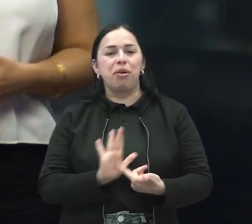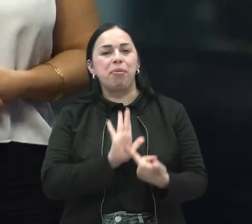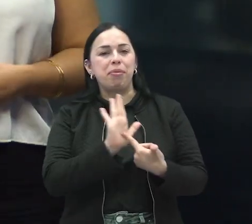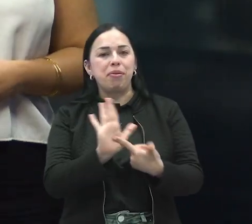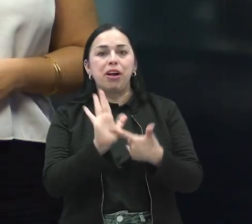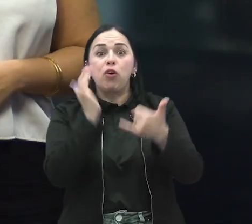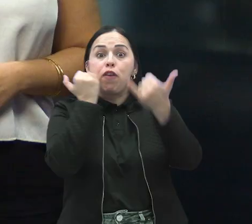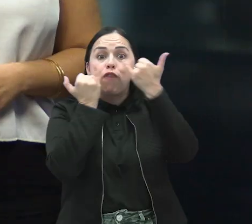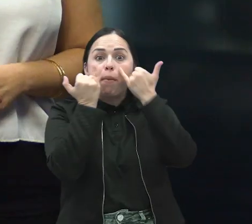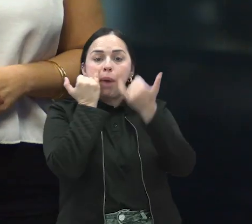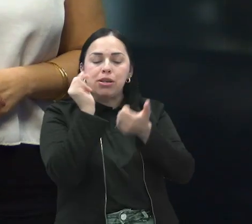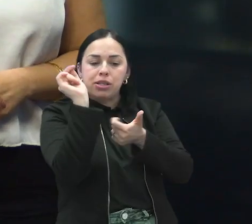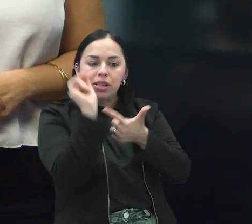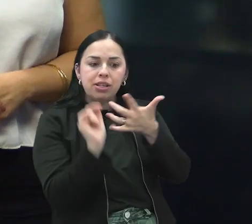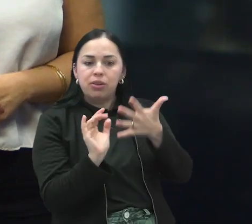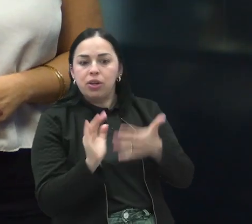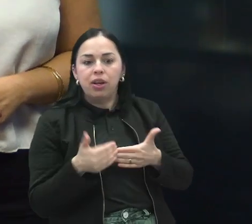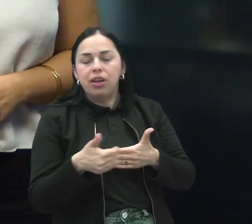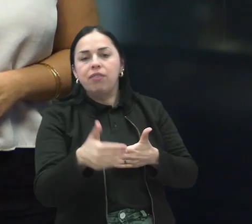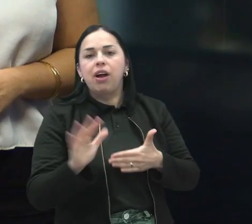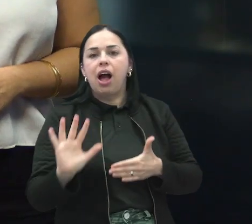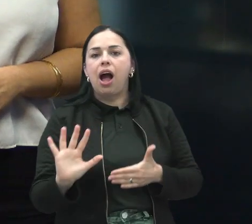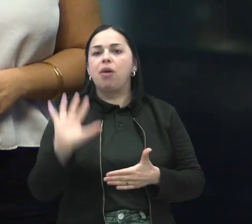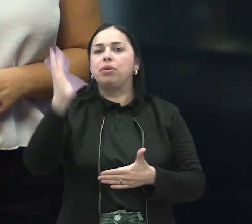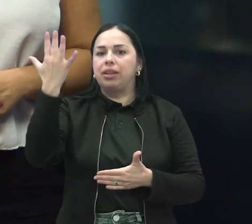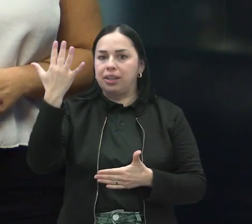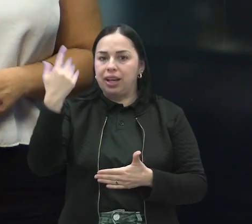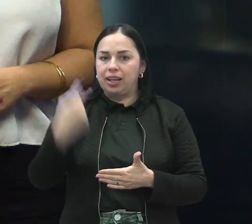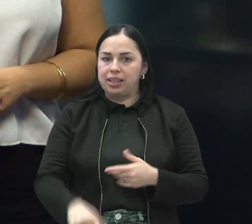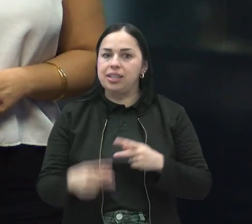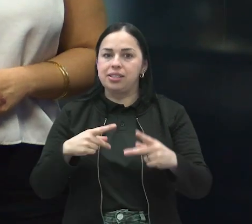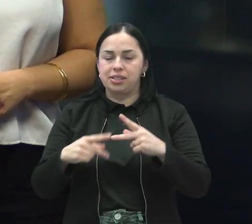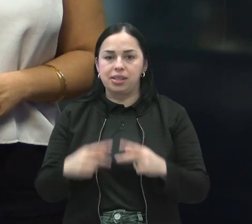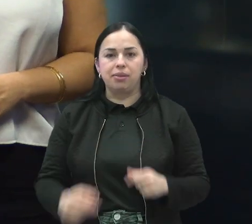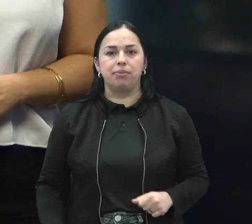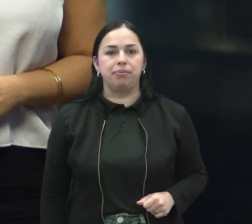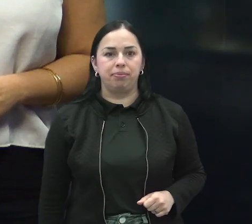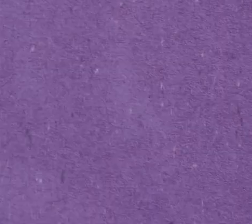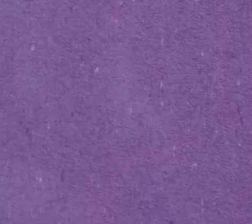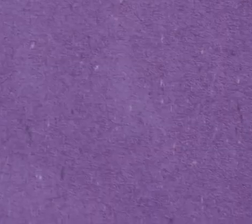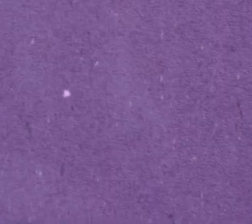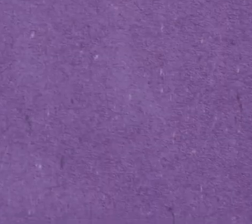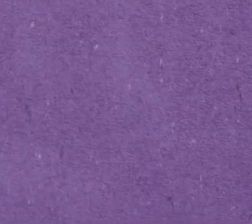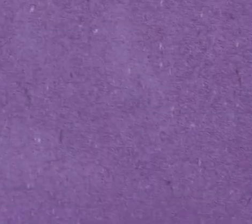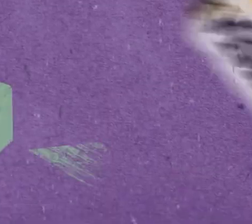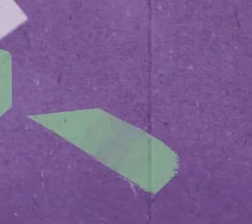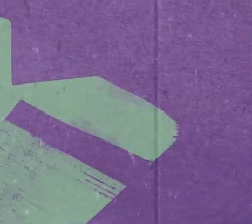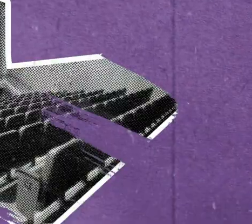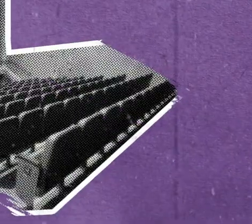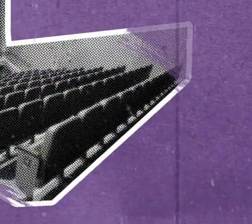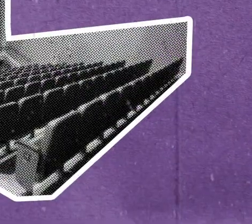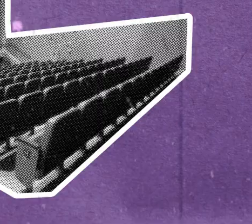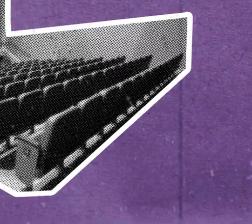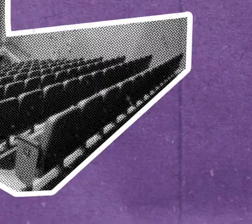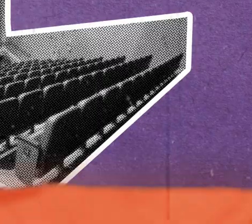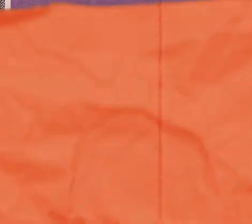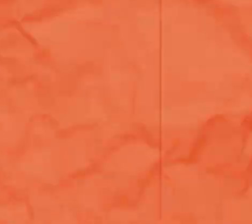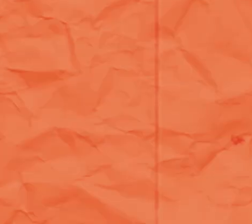deixar bem informado sobre as atrações culturais que vão agitar a cidade neste fim de semana.